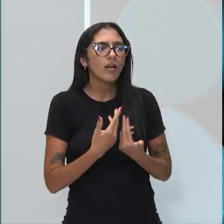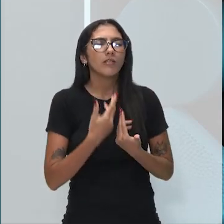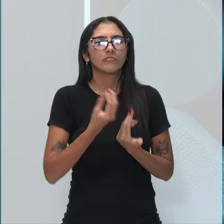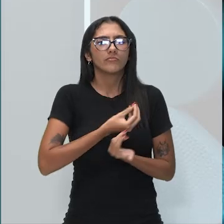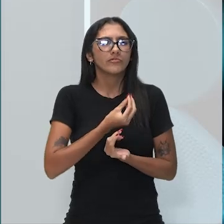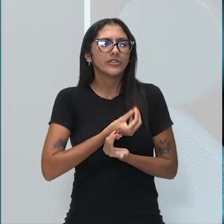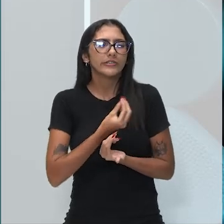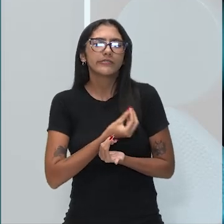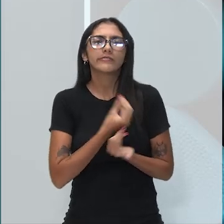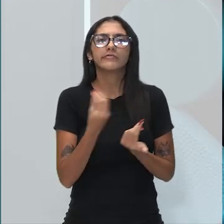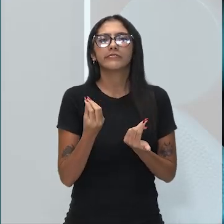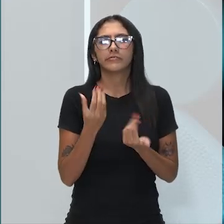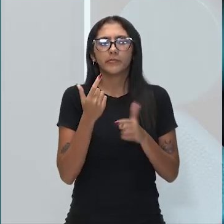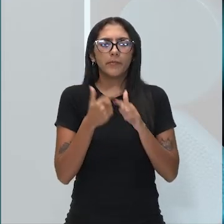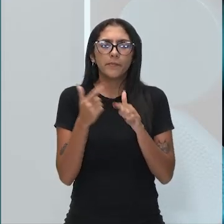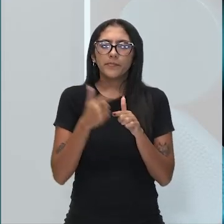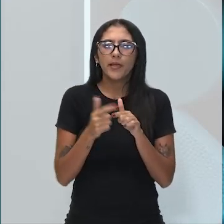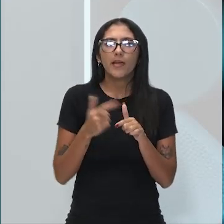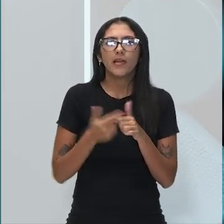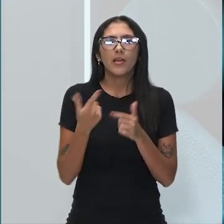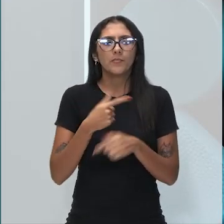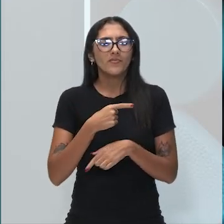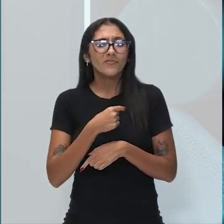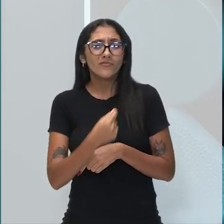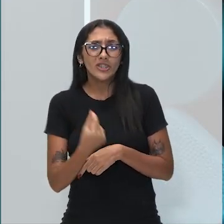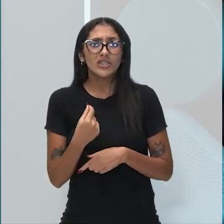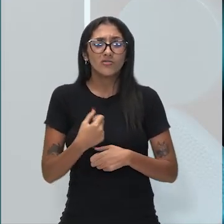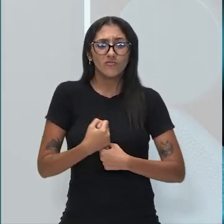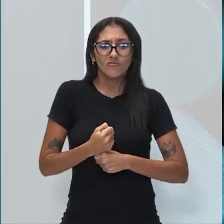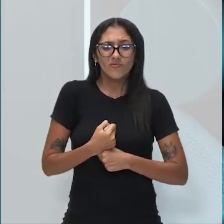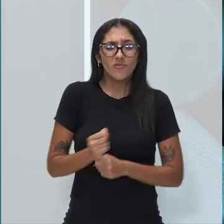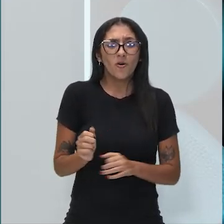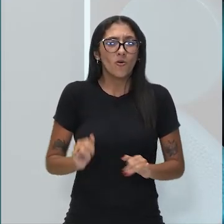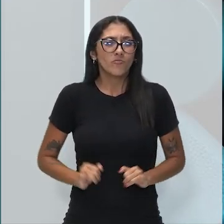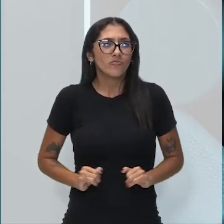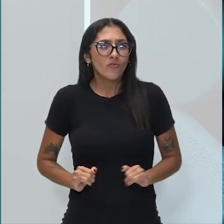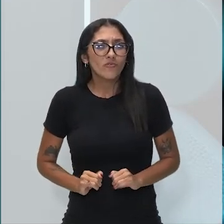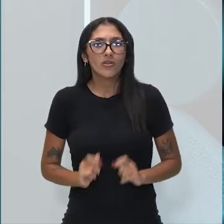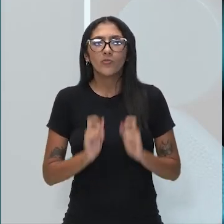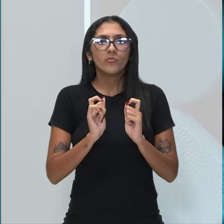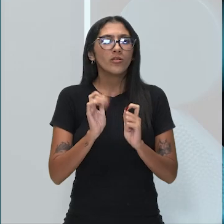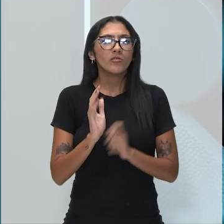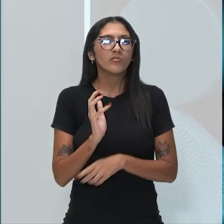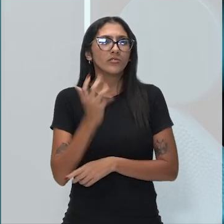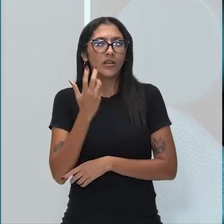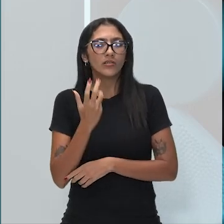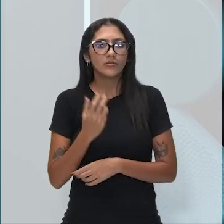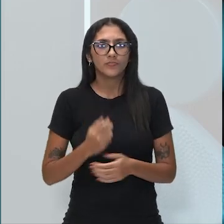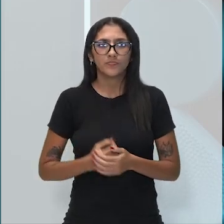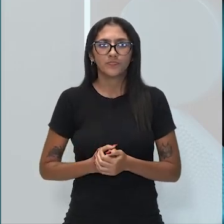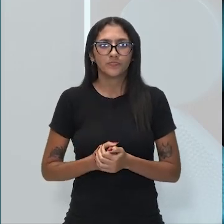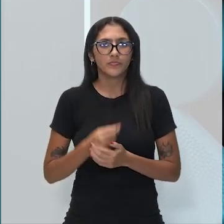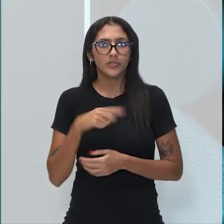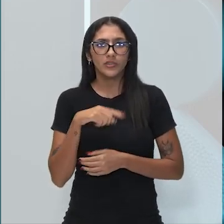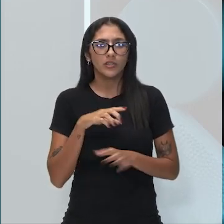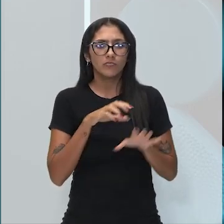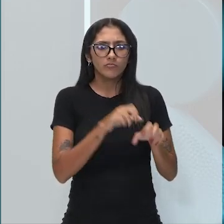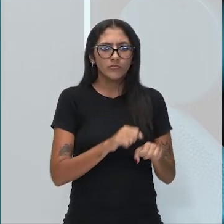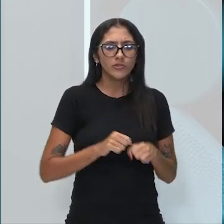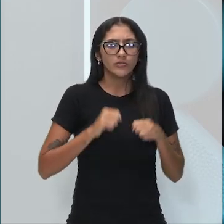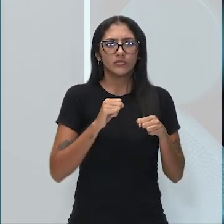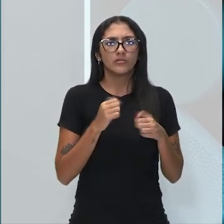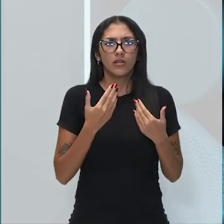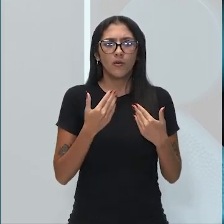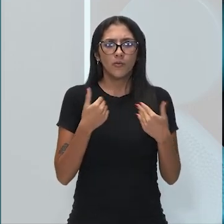a tragédia, o problema com os filhos passando fome, o que ele faz? Ele recolhe o animal e dá apenas aquilo